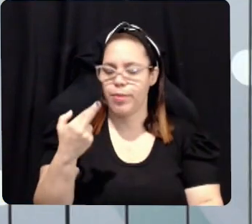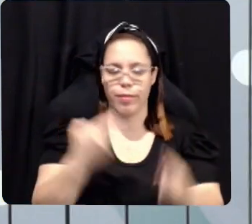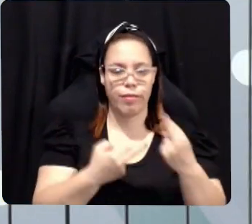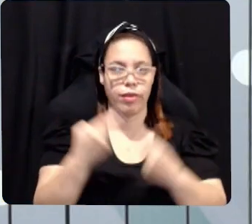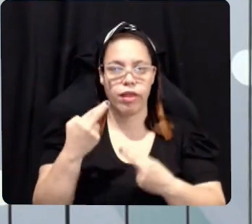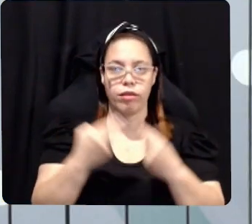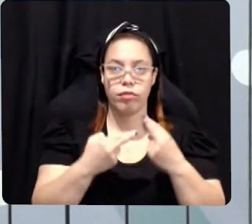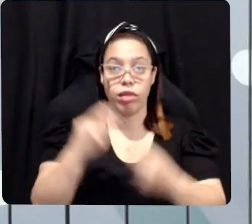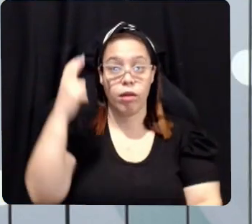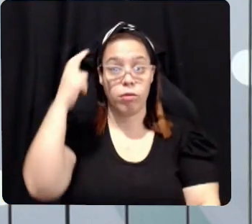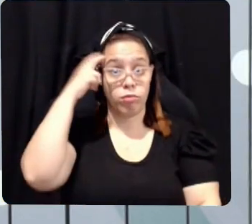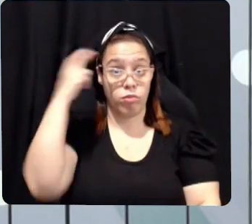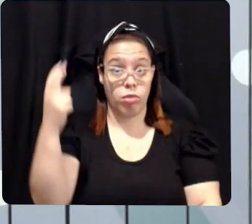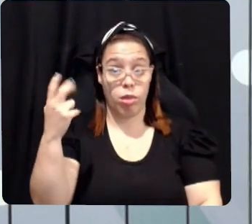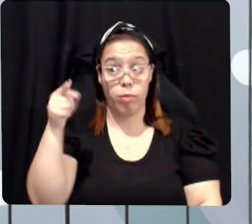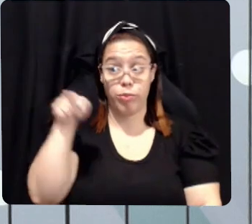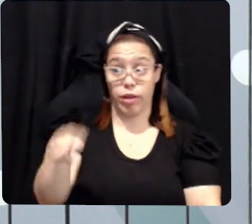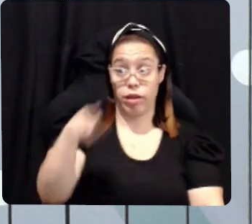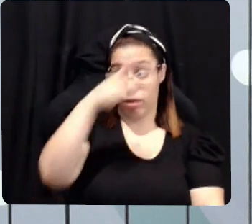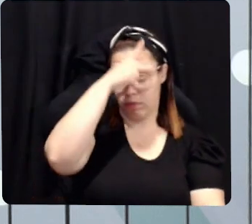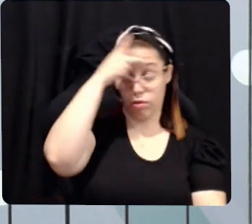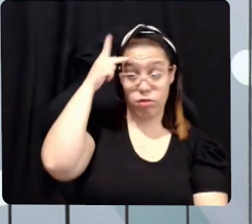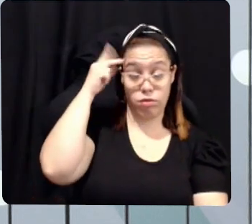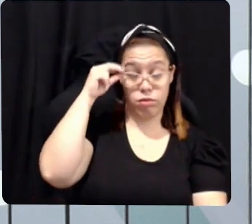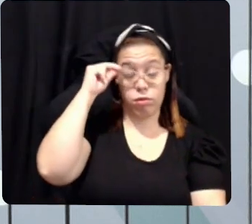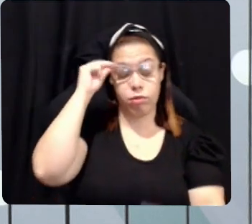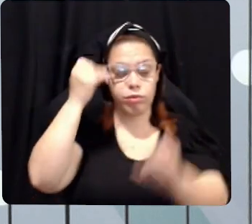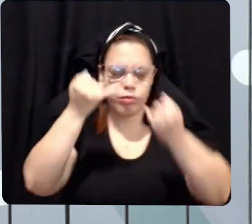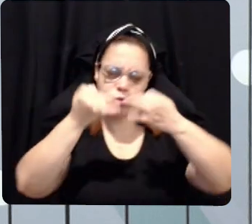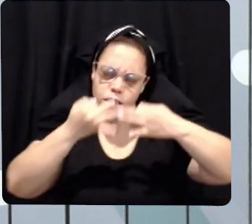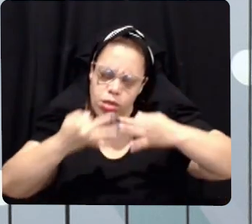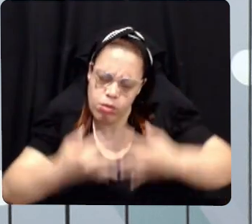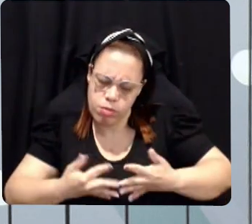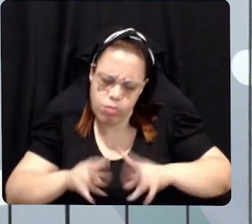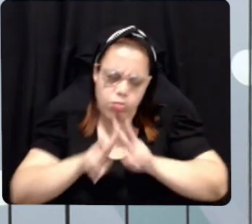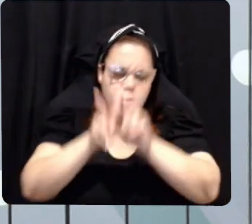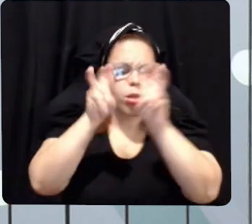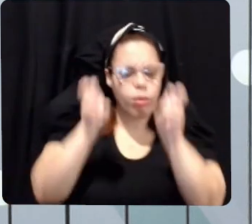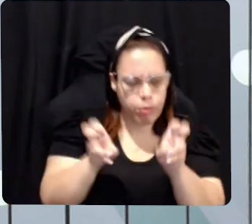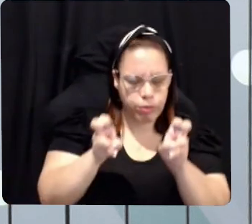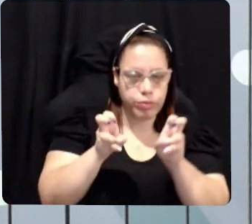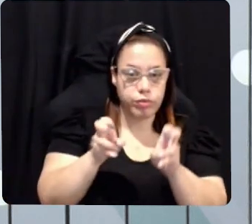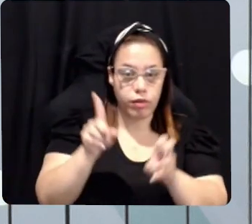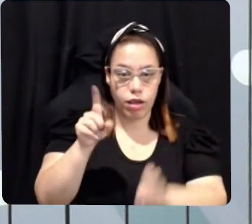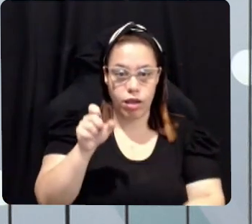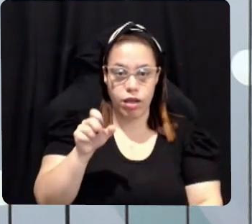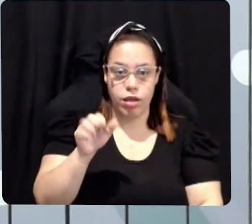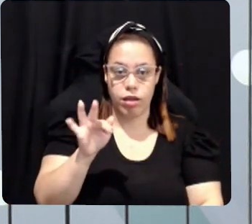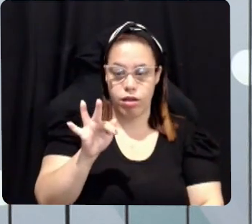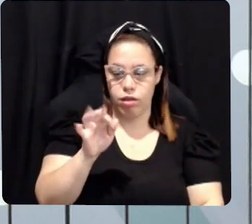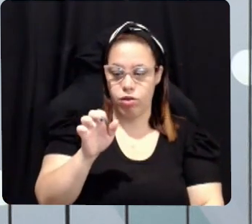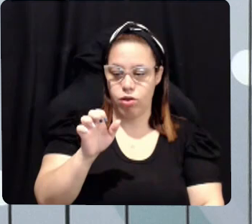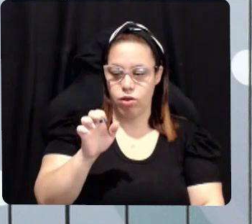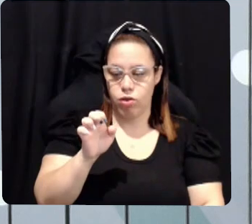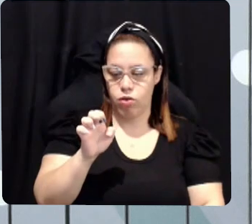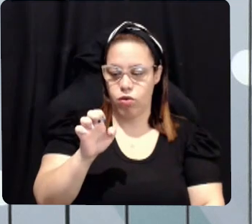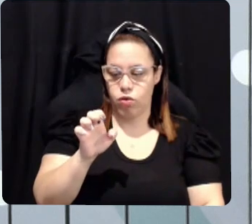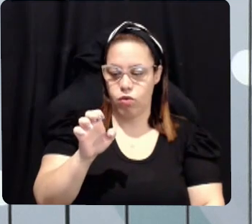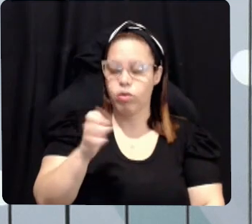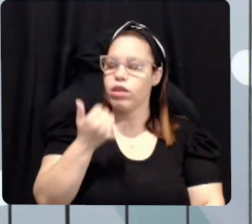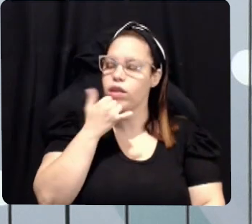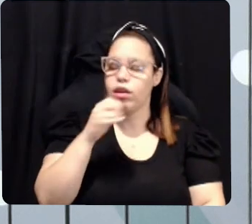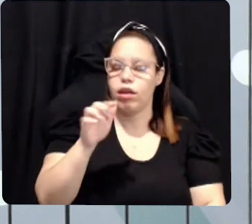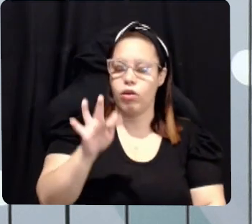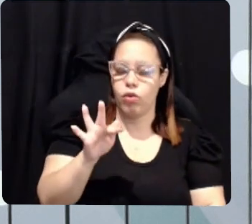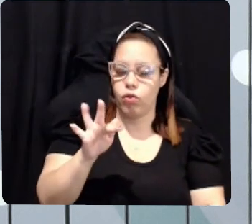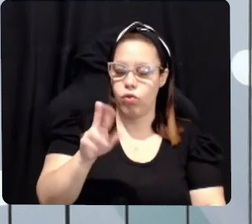persistente, mas que não está relacionada com a inteligência da pessoa. E quem vai explicar tudo sobre esse assunto é a